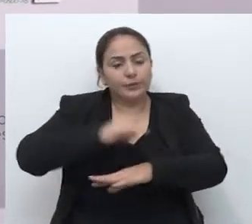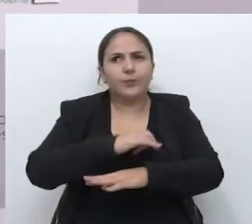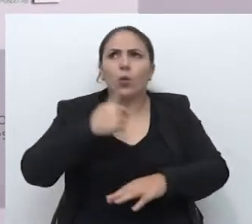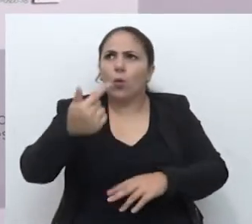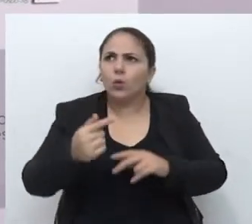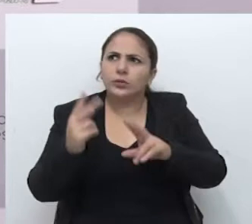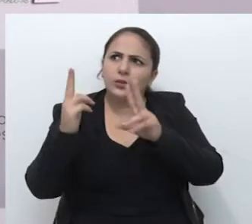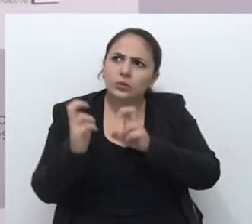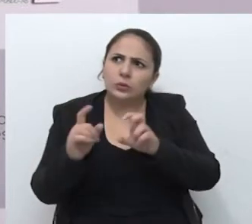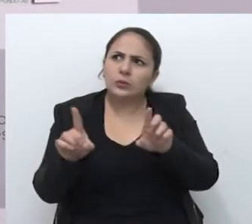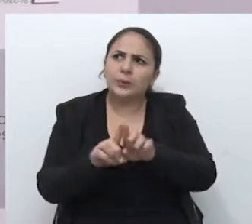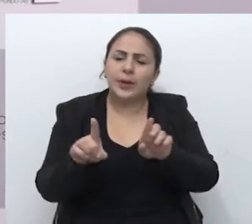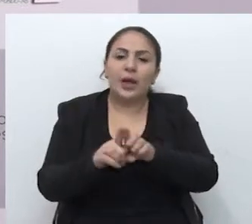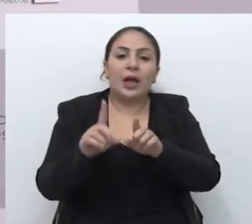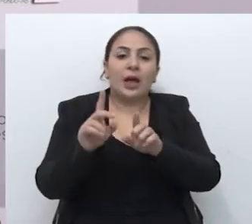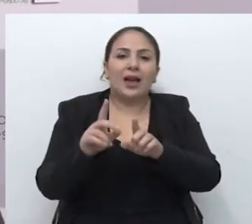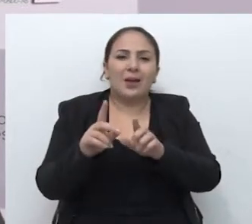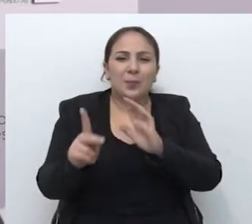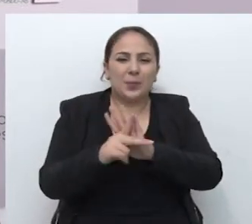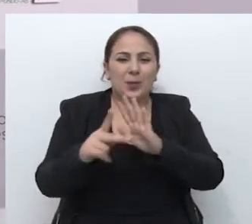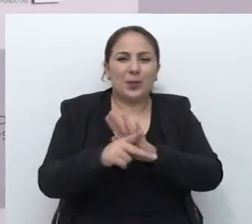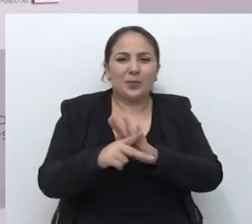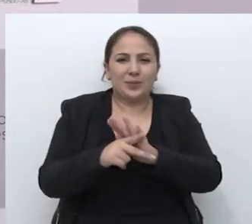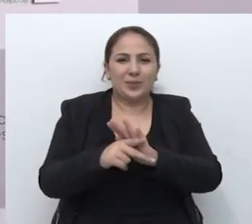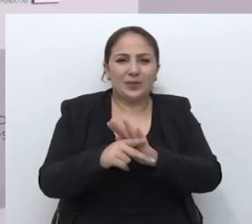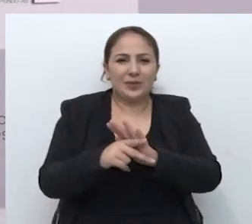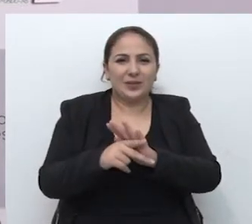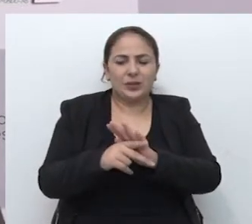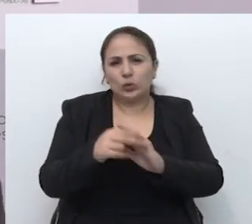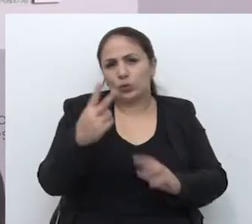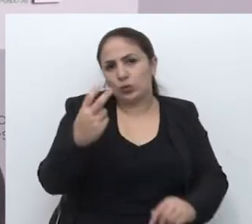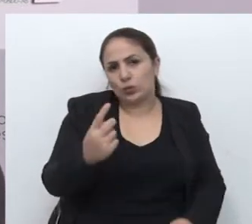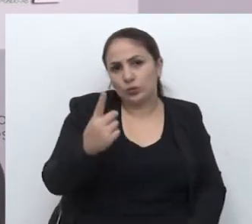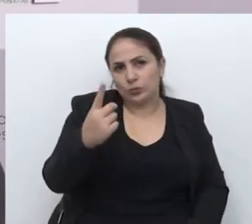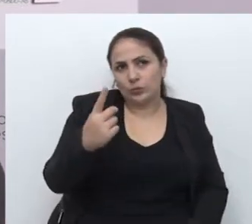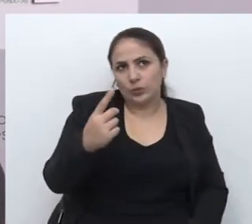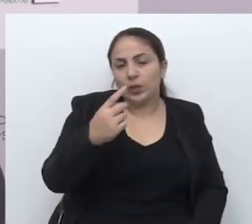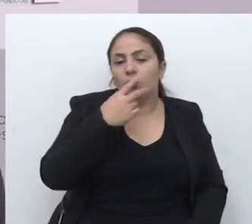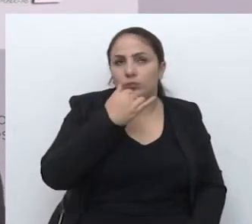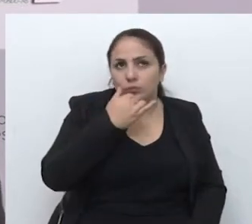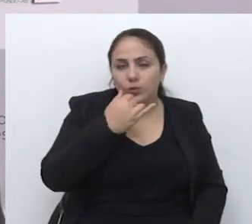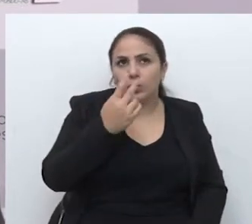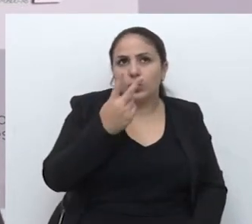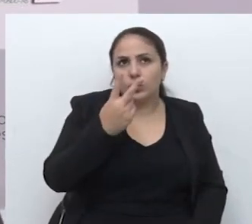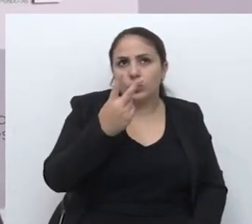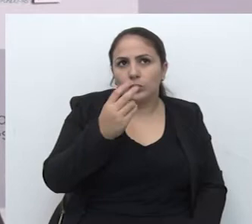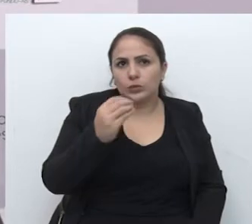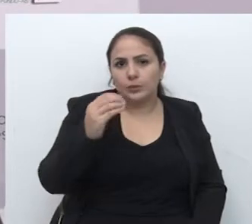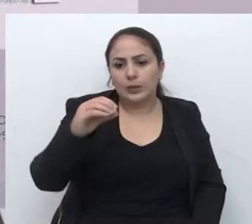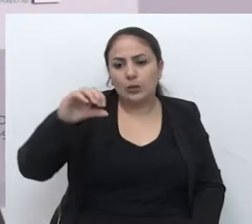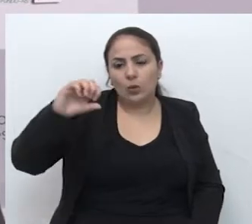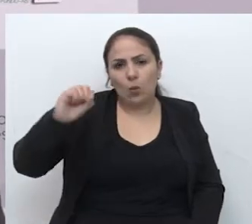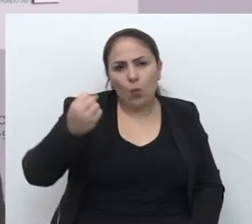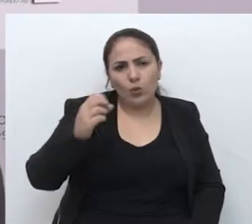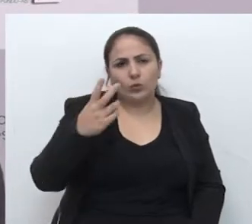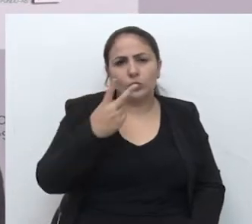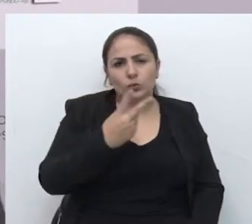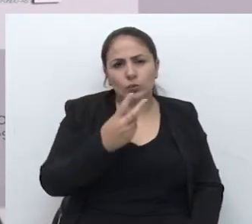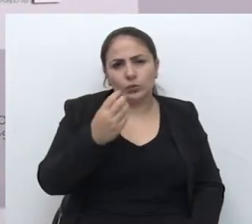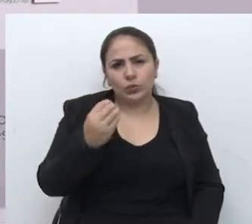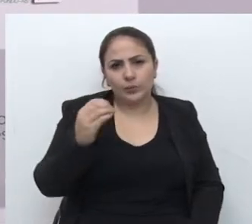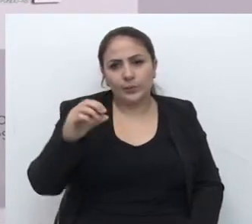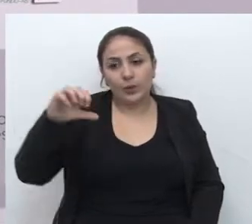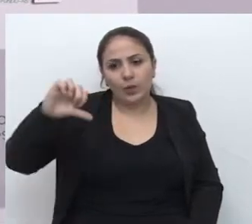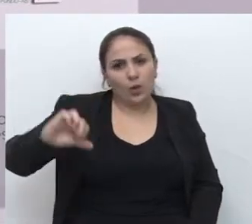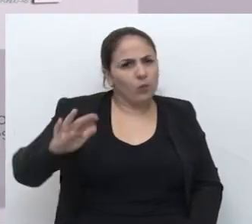outro assunto que vamos levantar na casa, que é a questão, lá em 2008, me parece que foi 2009, que eu estava na casa, que nós